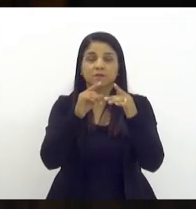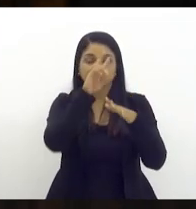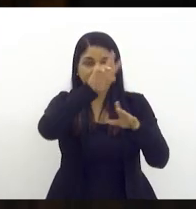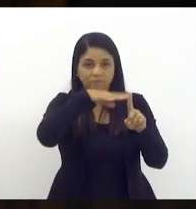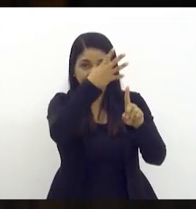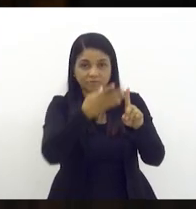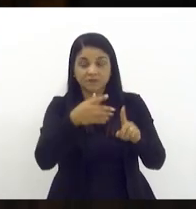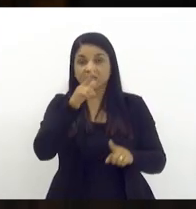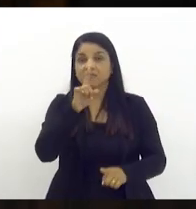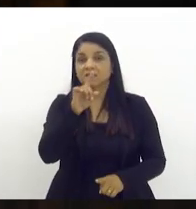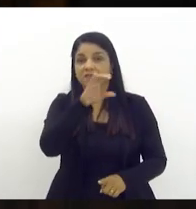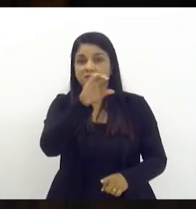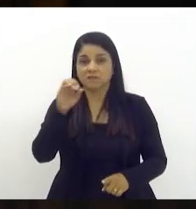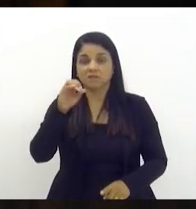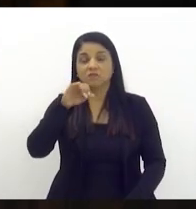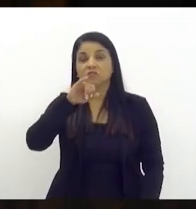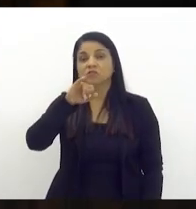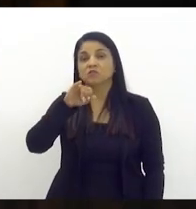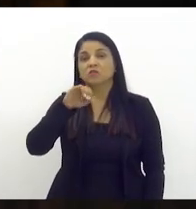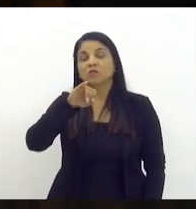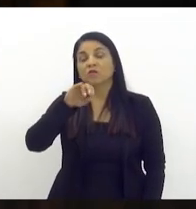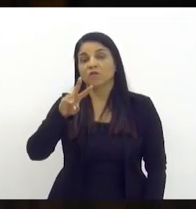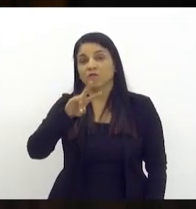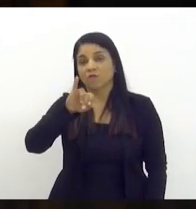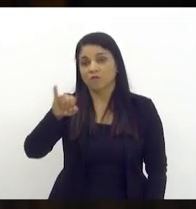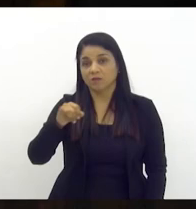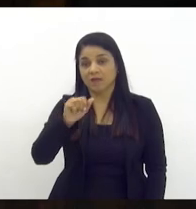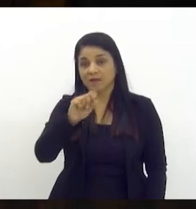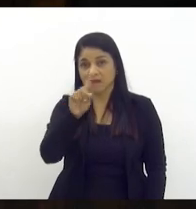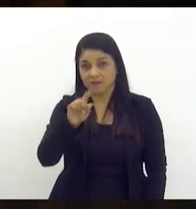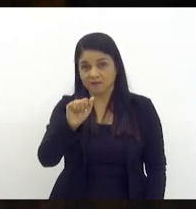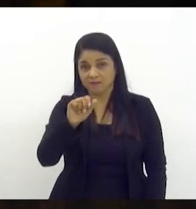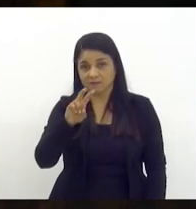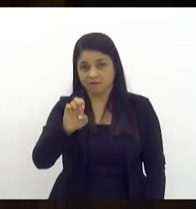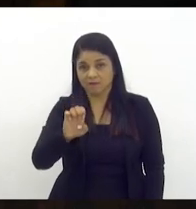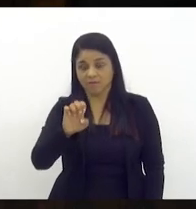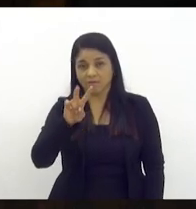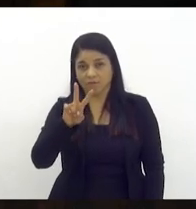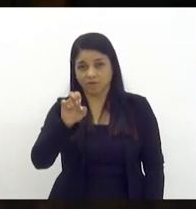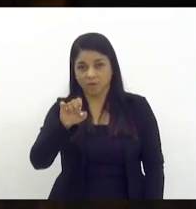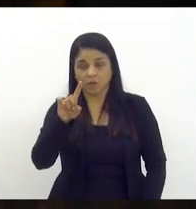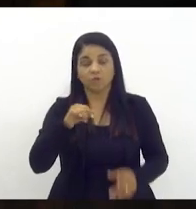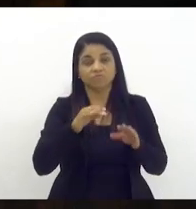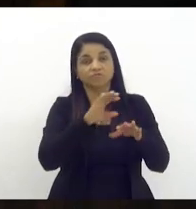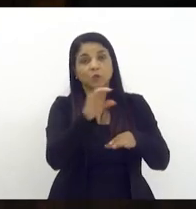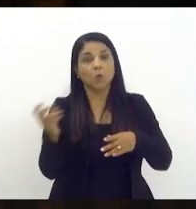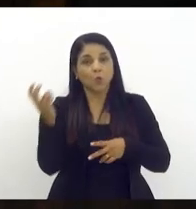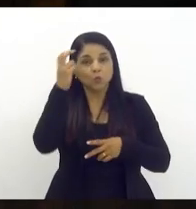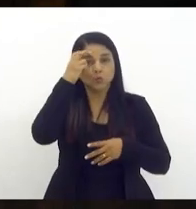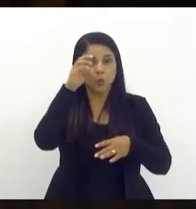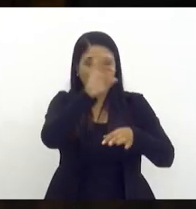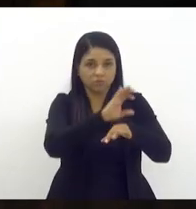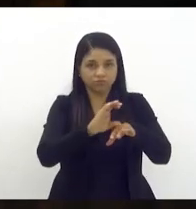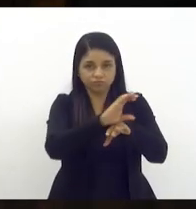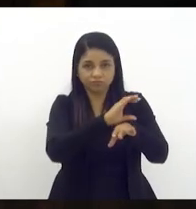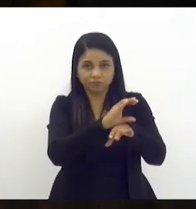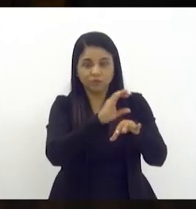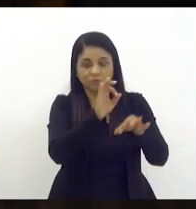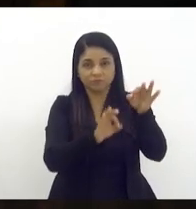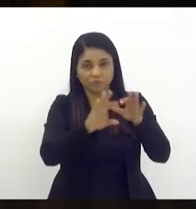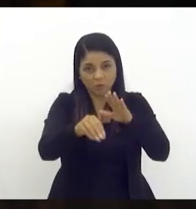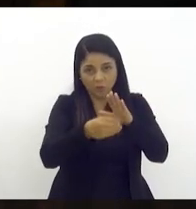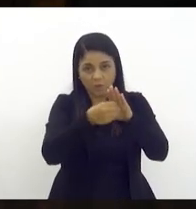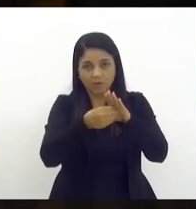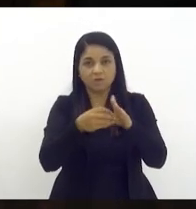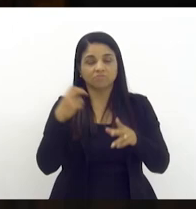Azevedo. Pareceres das Comissões de Constituição e Justiça pela Juridicidade e de Cultura favorável com emendas. Relatores,